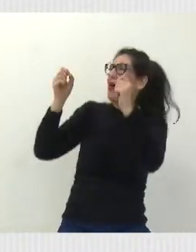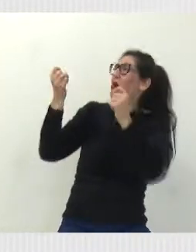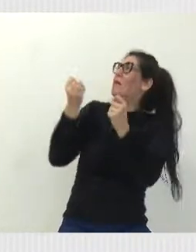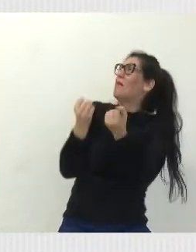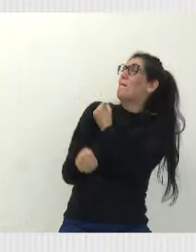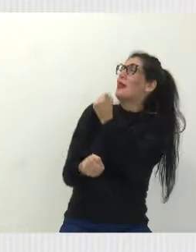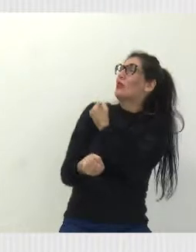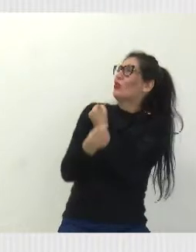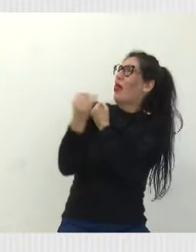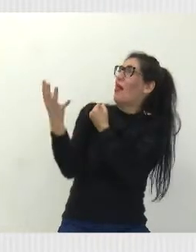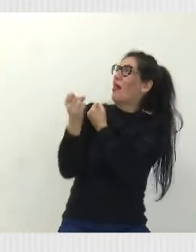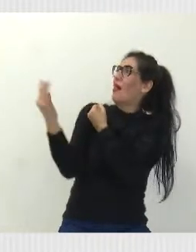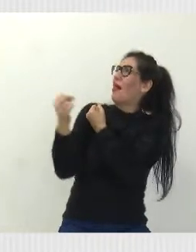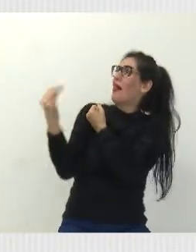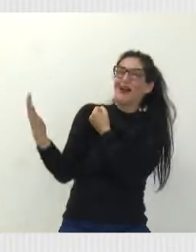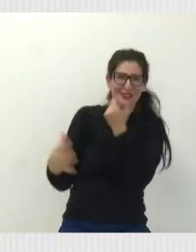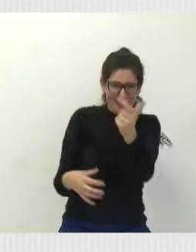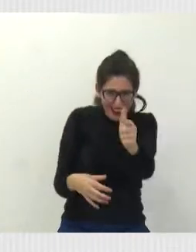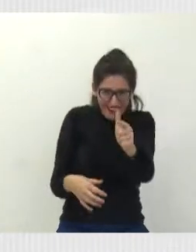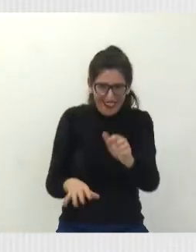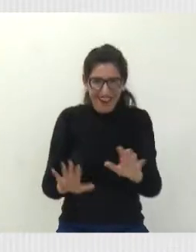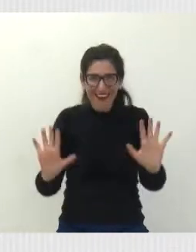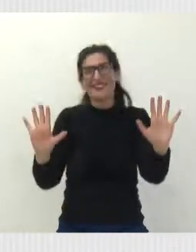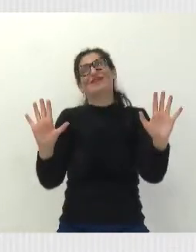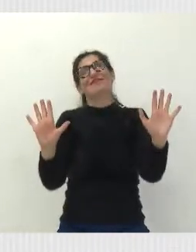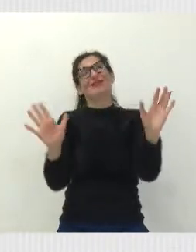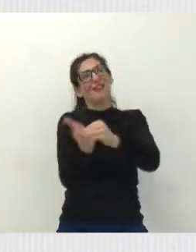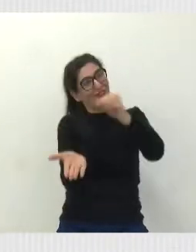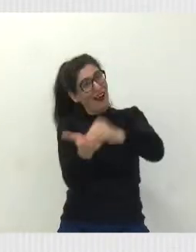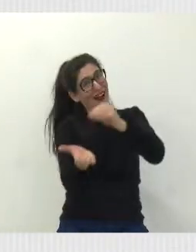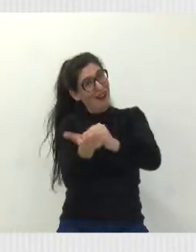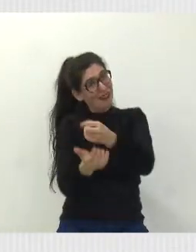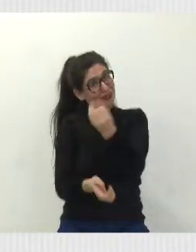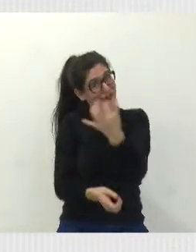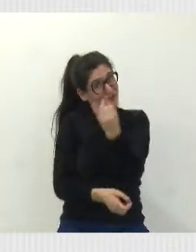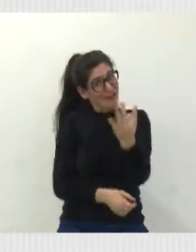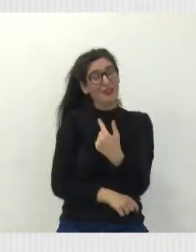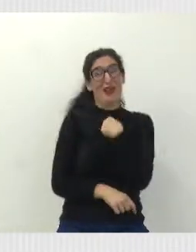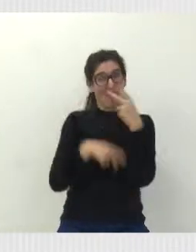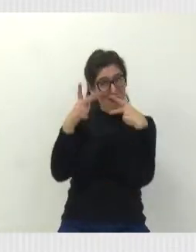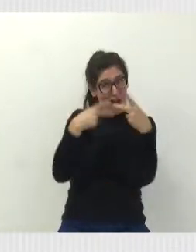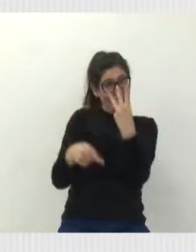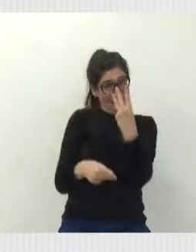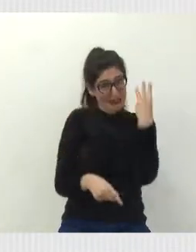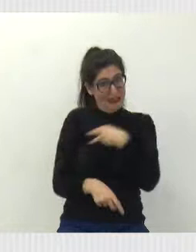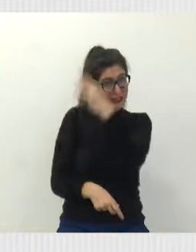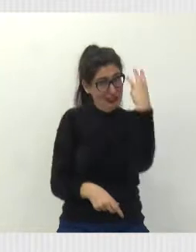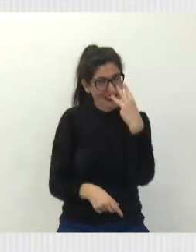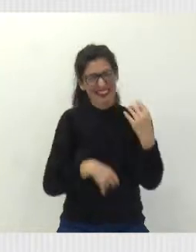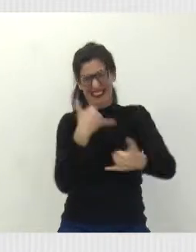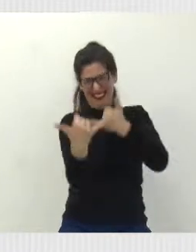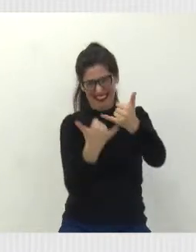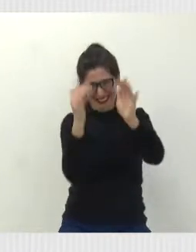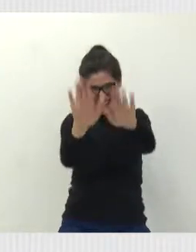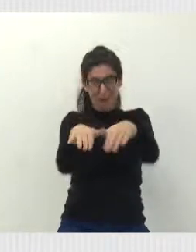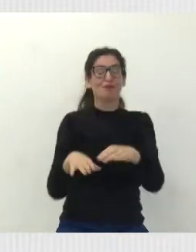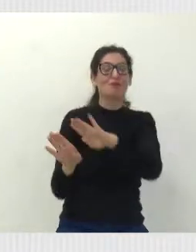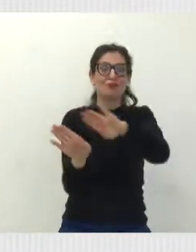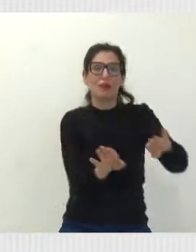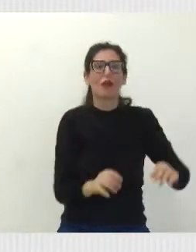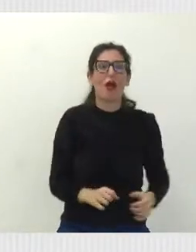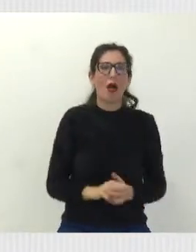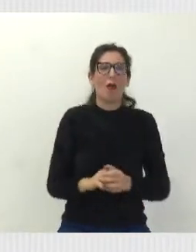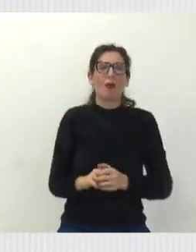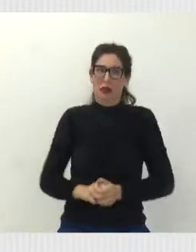mas o meu tempo não vai dar os 12 minutos, não, pode ficar tranquilo. Olha, uma outra questão que está me preocupando é que, assim, a mobilidade urbana